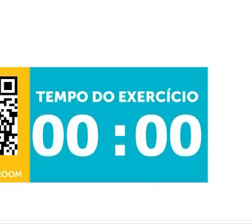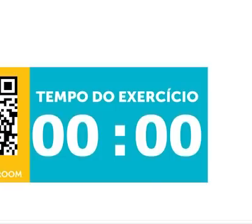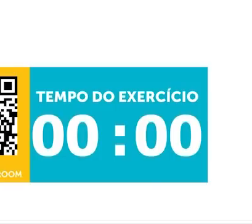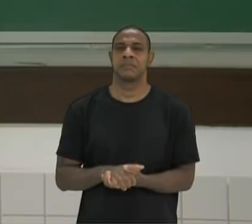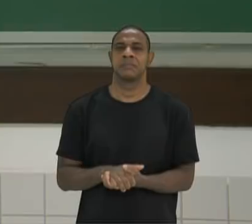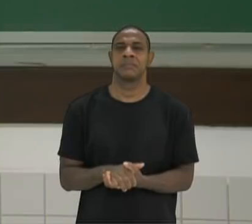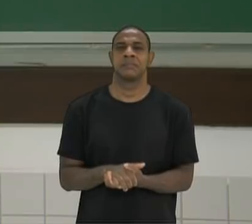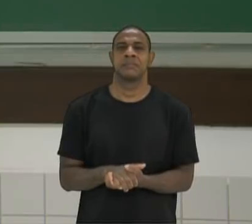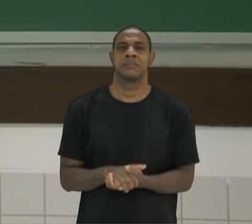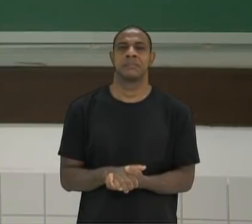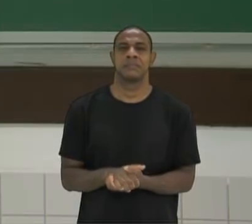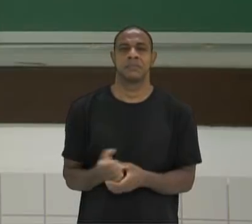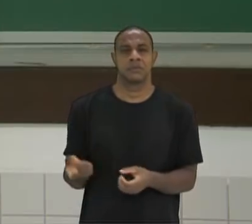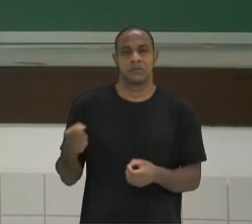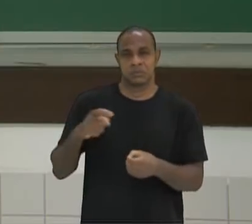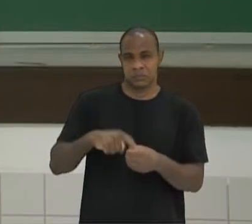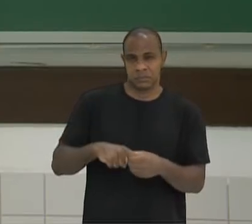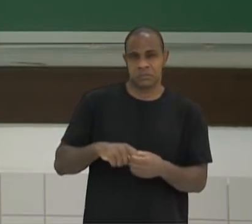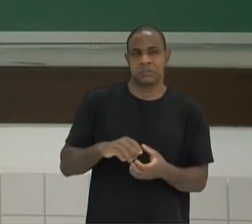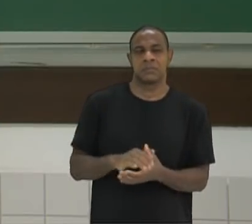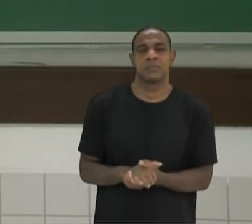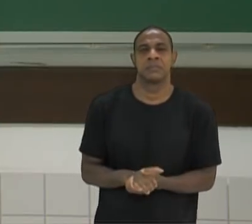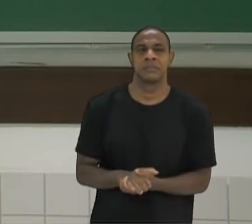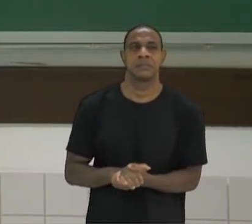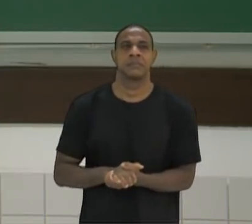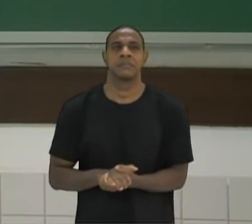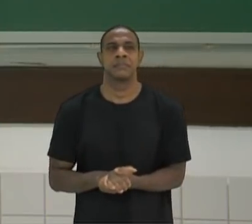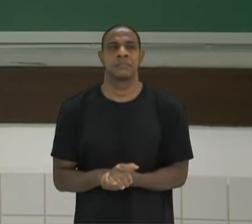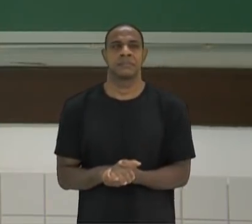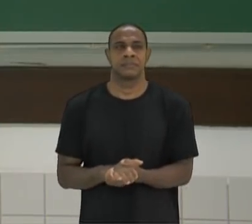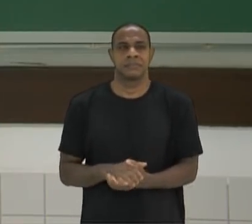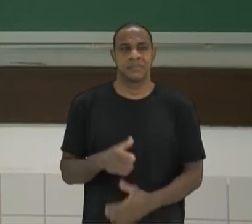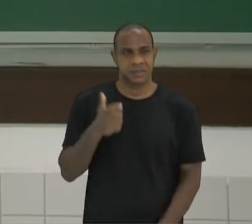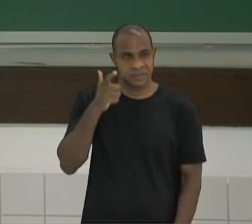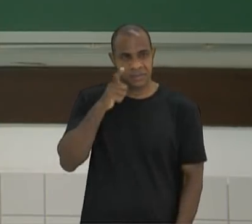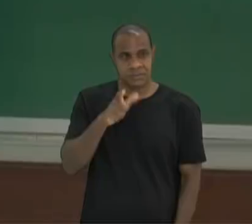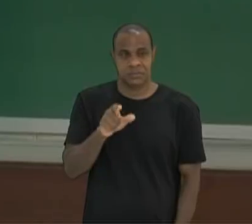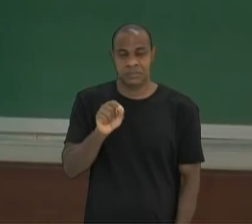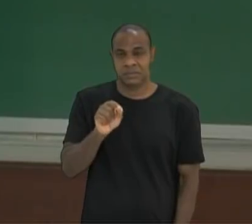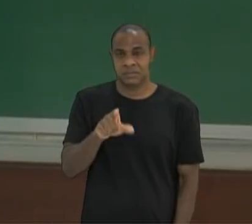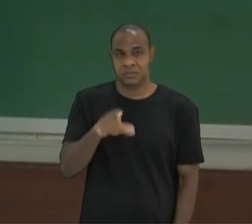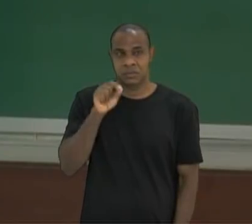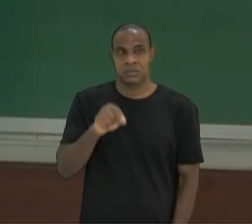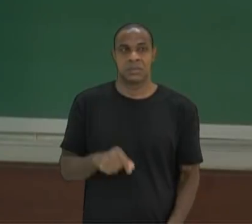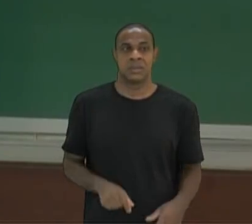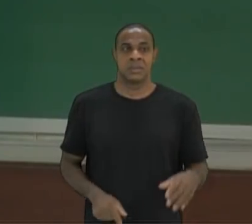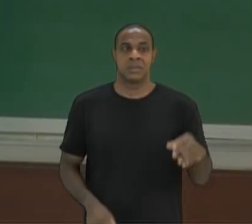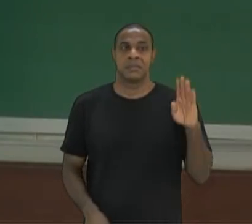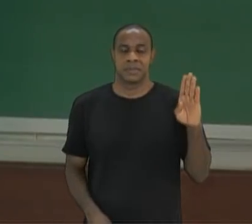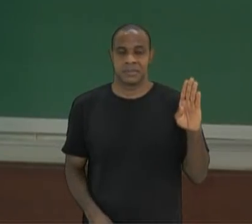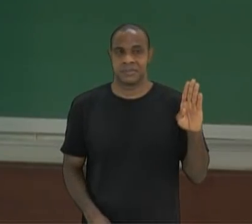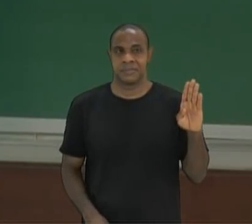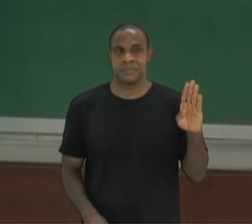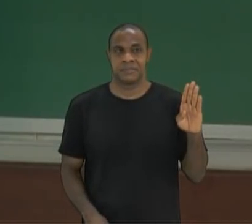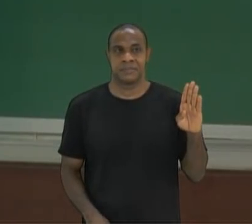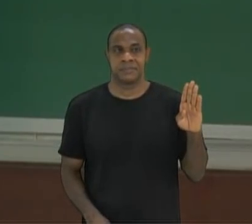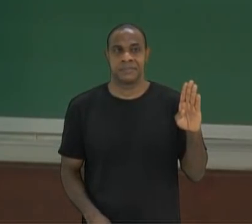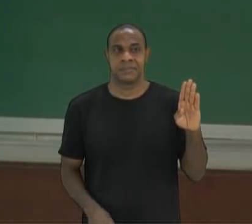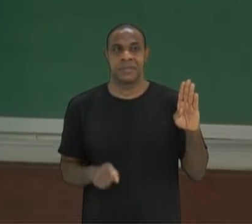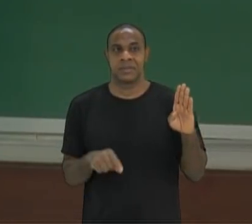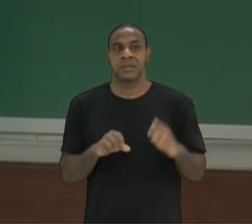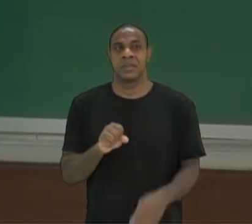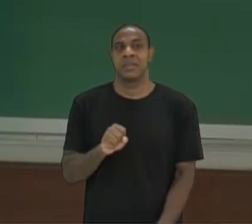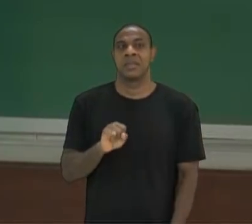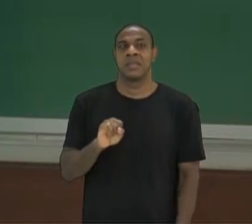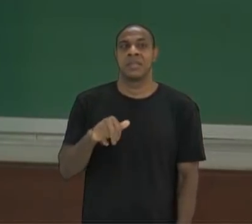Retornando então, galera, olha lá, acertou quem assinalou a letra B. Trata-se de uma sinopse que sensibiliza